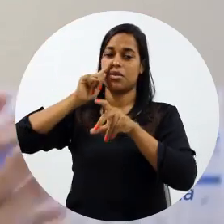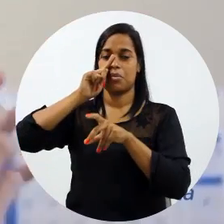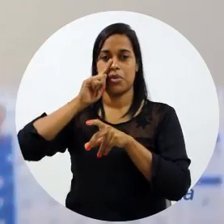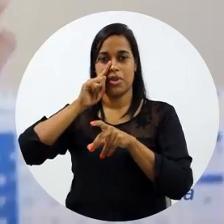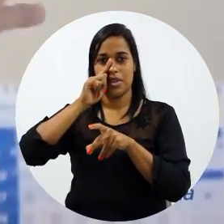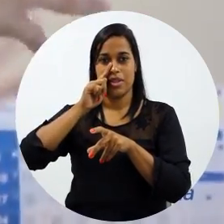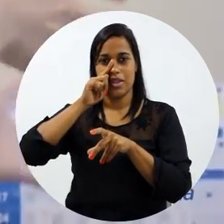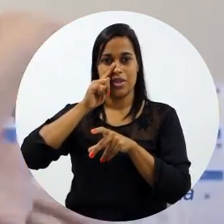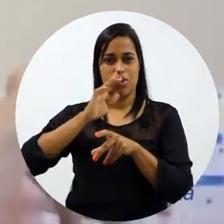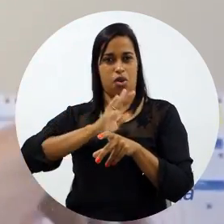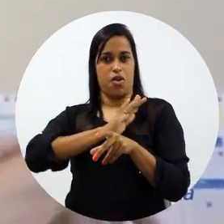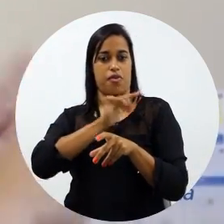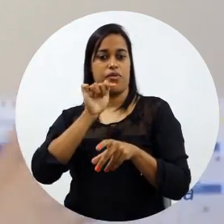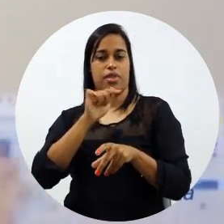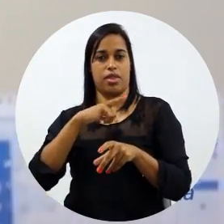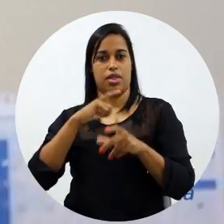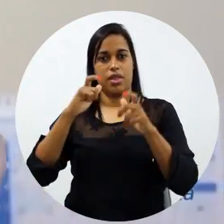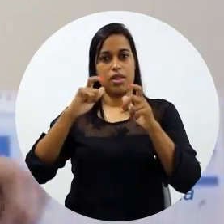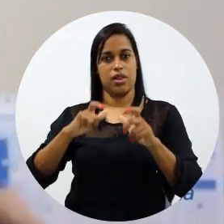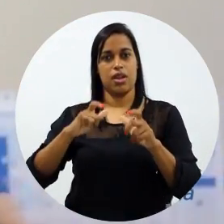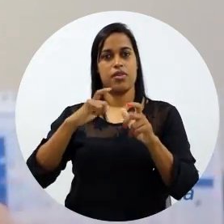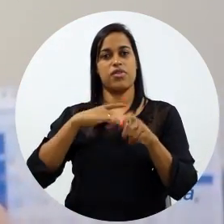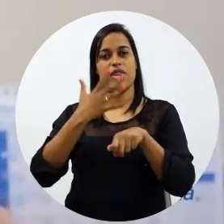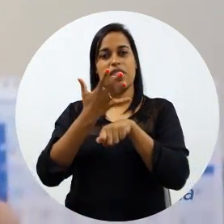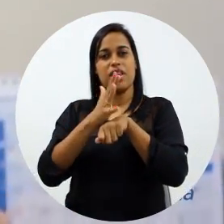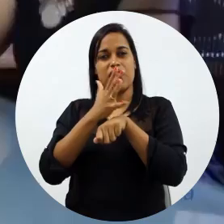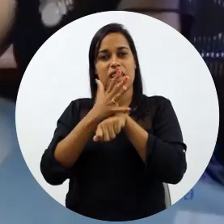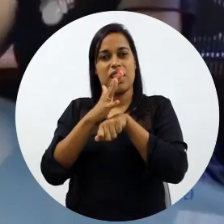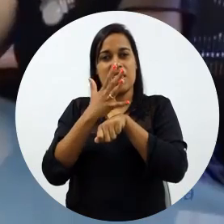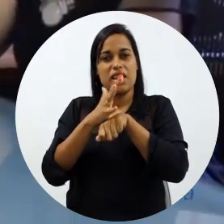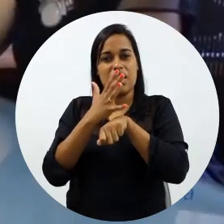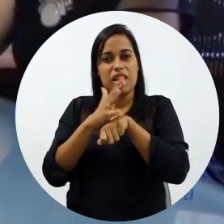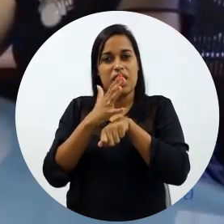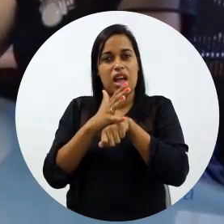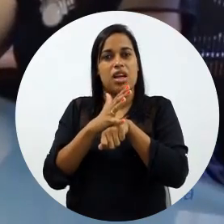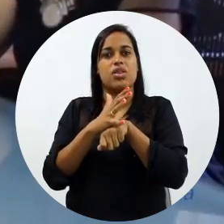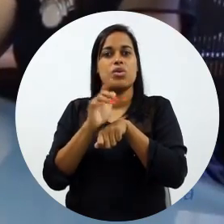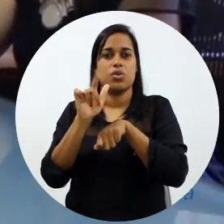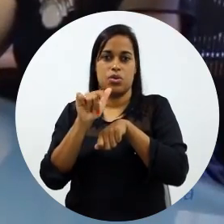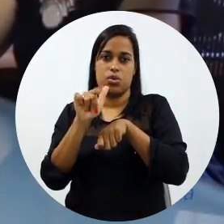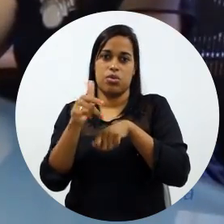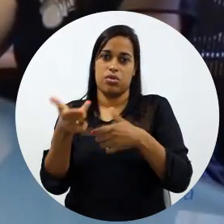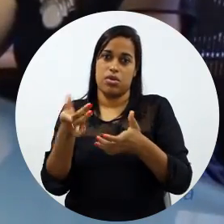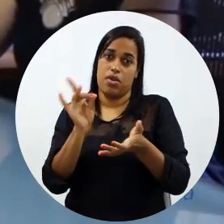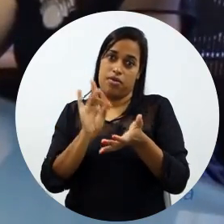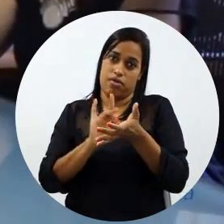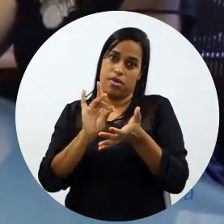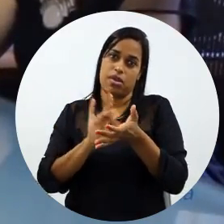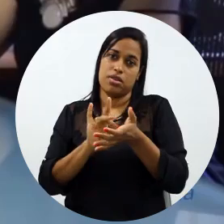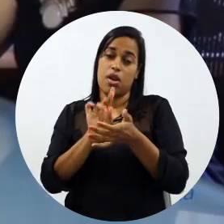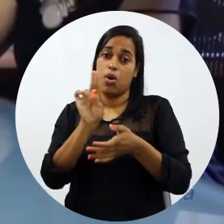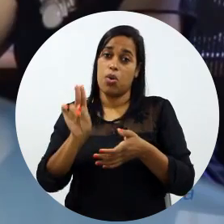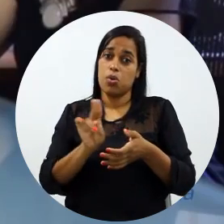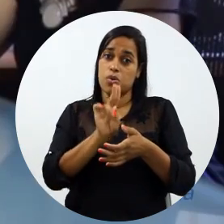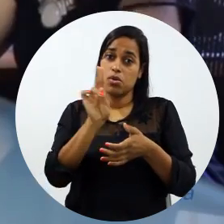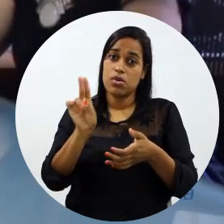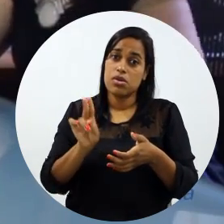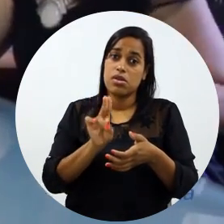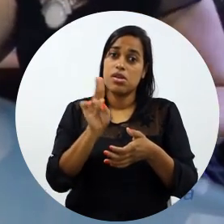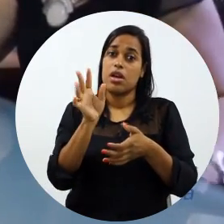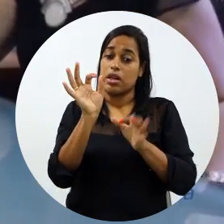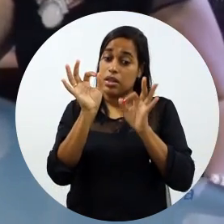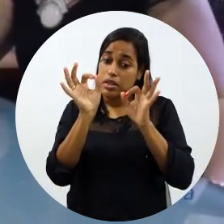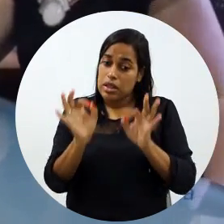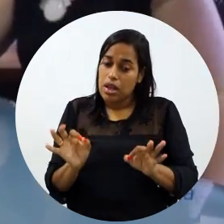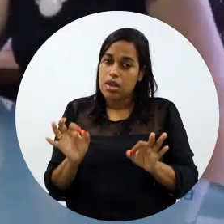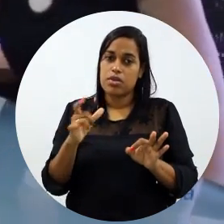ocorrendo, eu tenho que ir para aquele local que eu fui treinado para ir. Verdade. Então, utilizando a educação de uma forma correta,